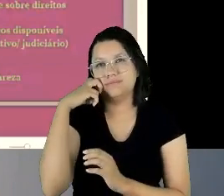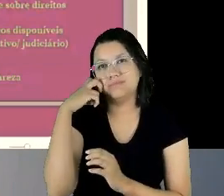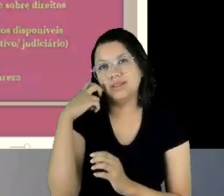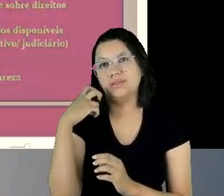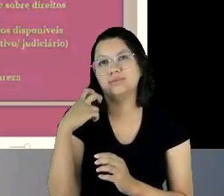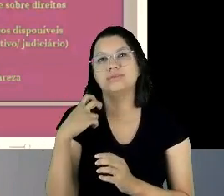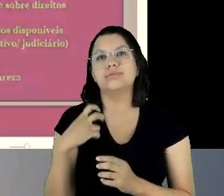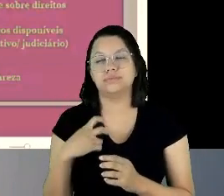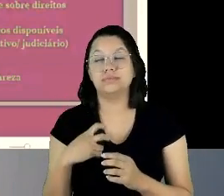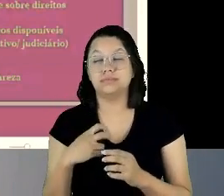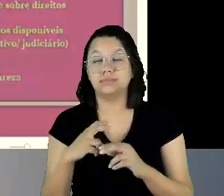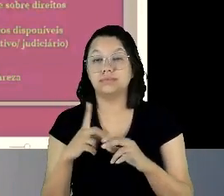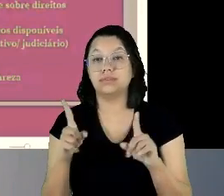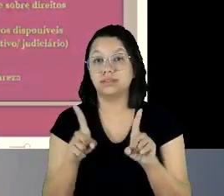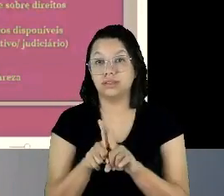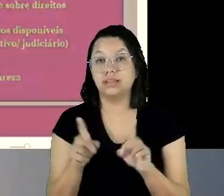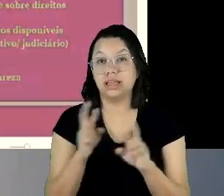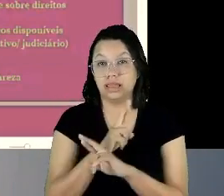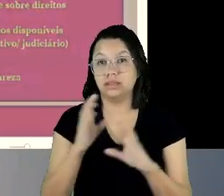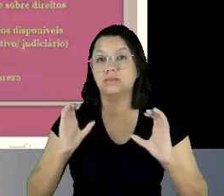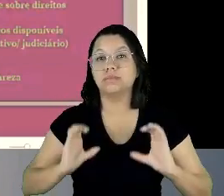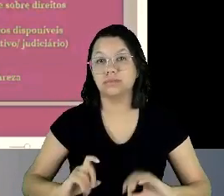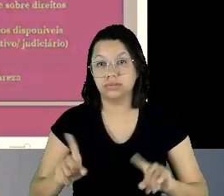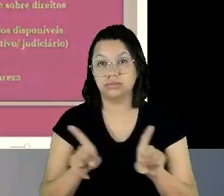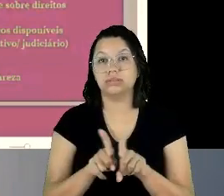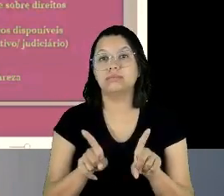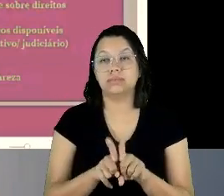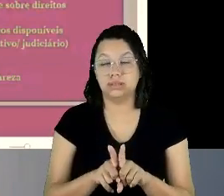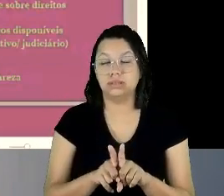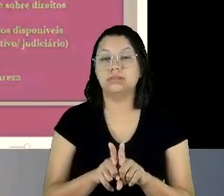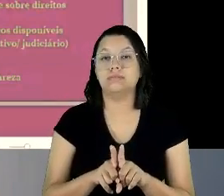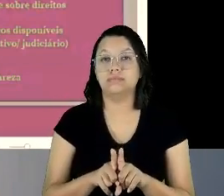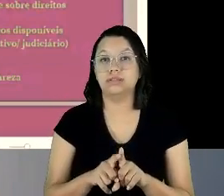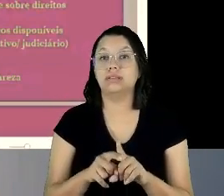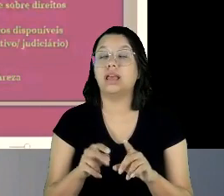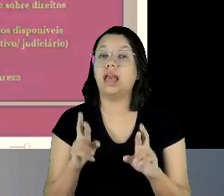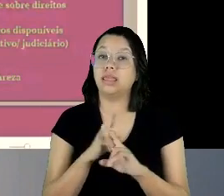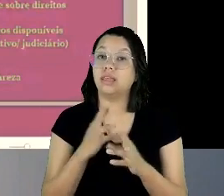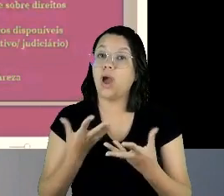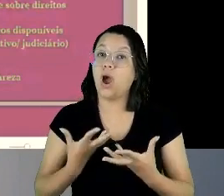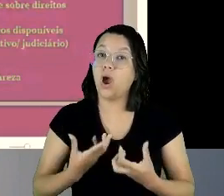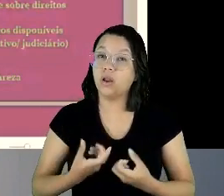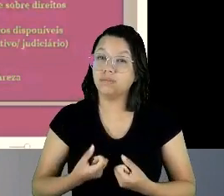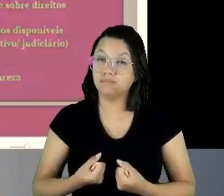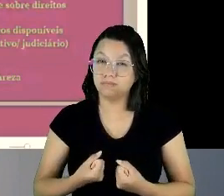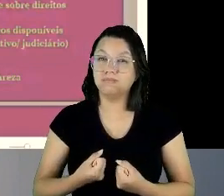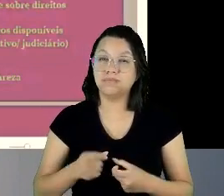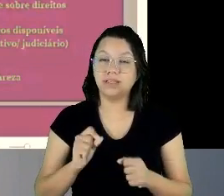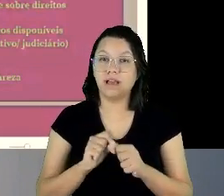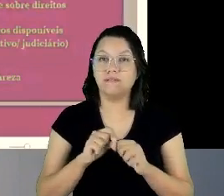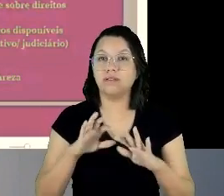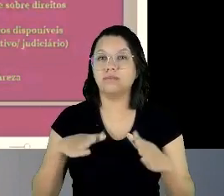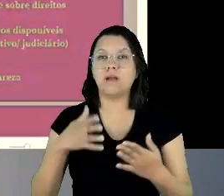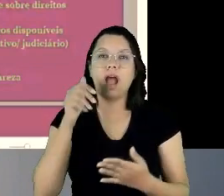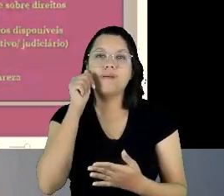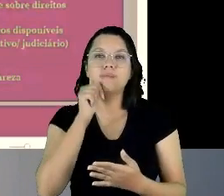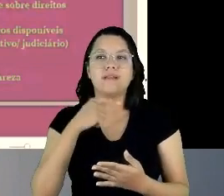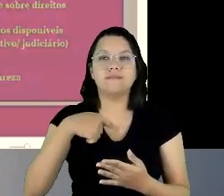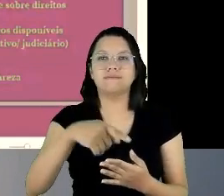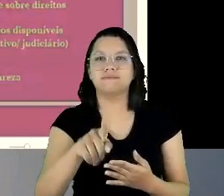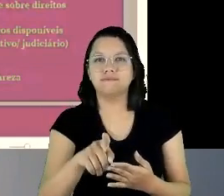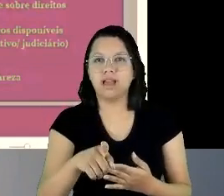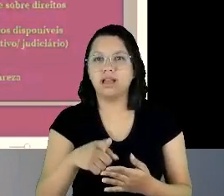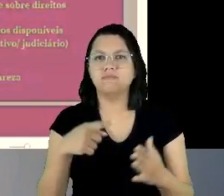questão comportamental e que tem tudo a ver com o acolhimento que é feito na hora que a mulher vai